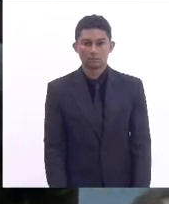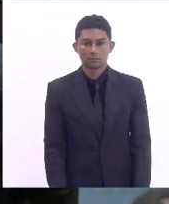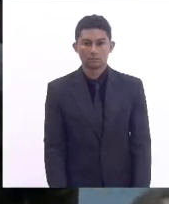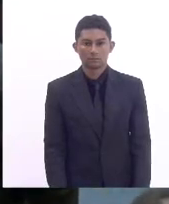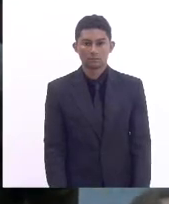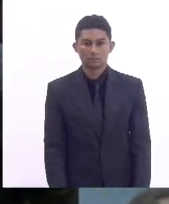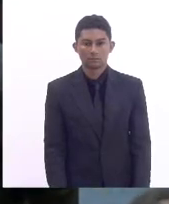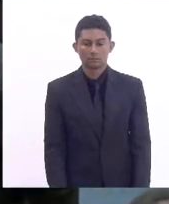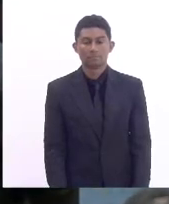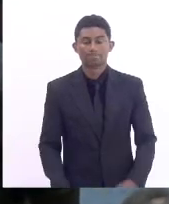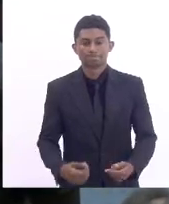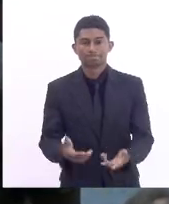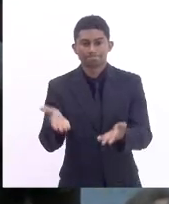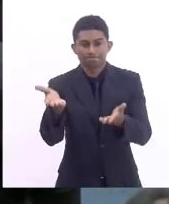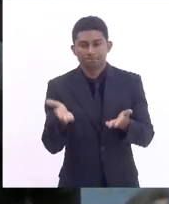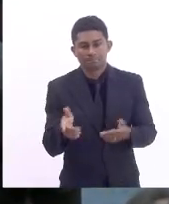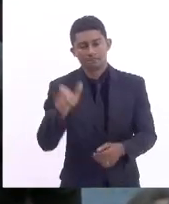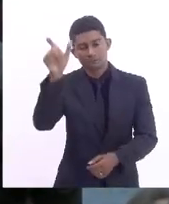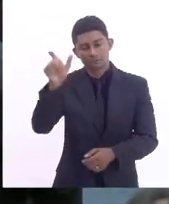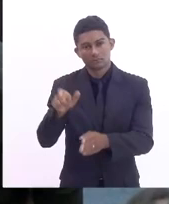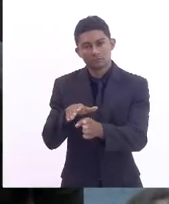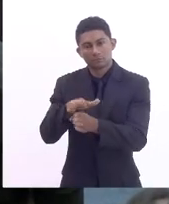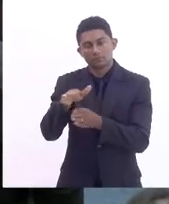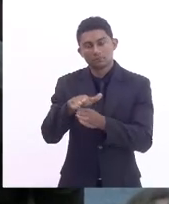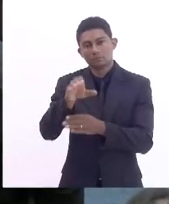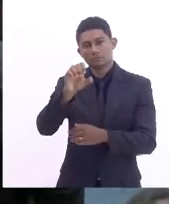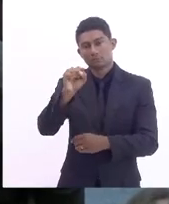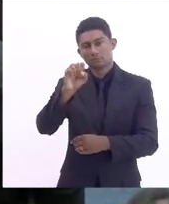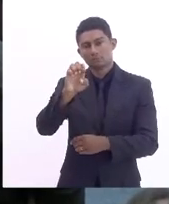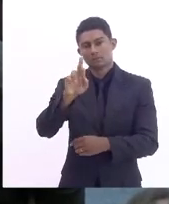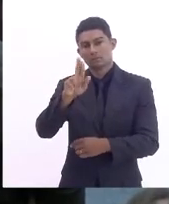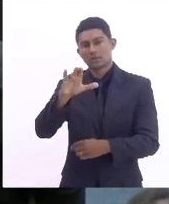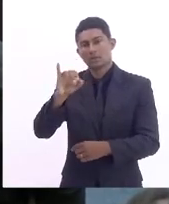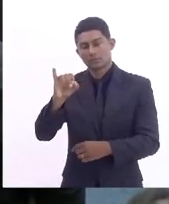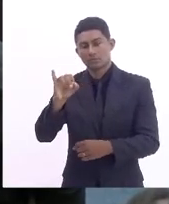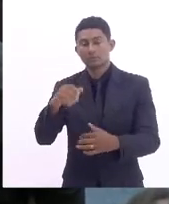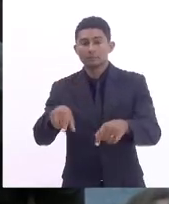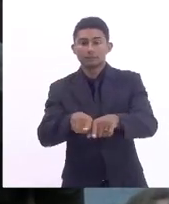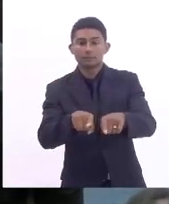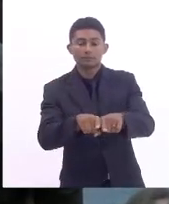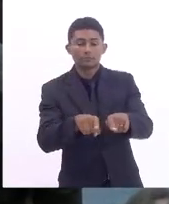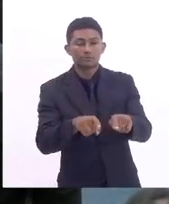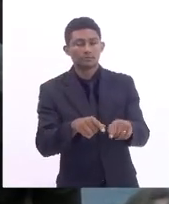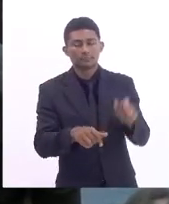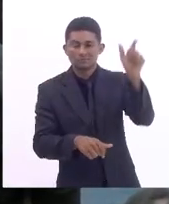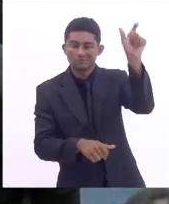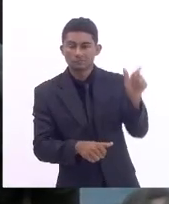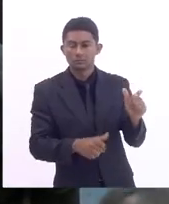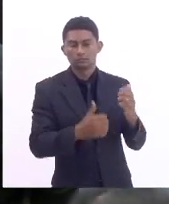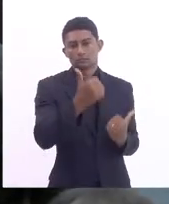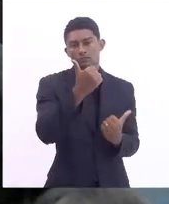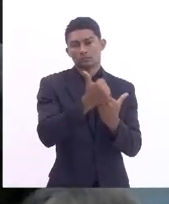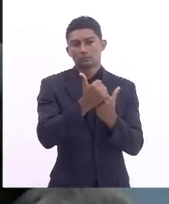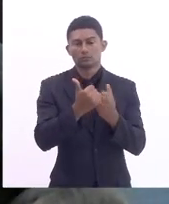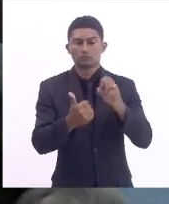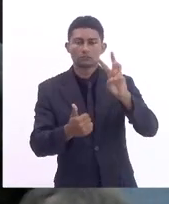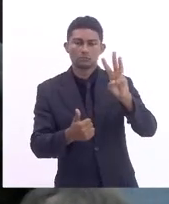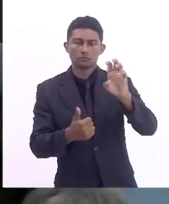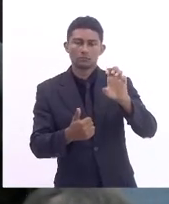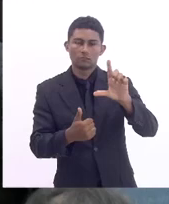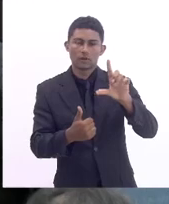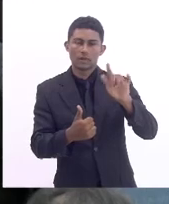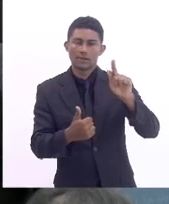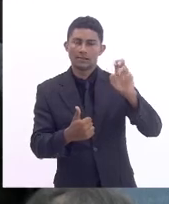e convidamos o conselheiro titular Sergio Ricardo Medeiros de Oliveira e o conselheiro suplente Wellington Rodrigues